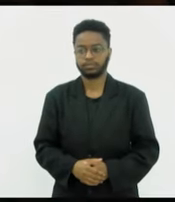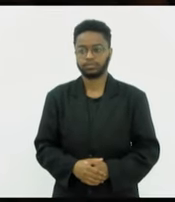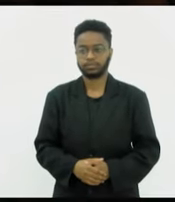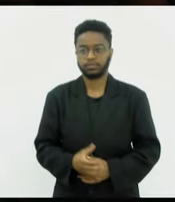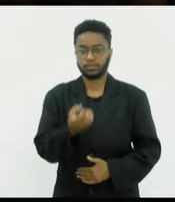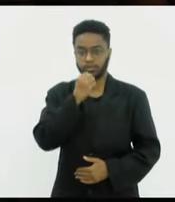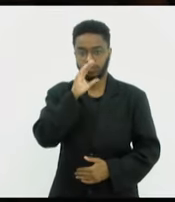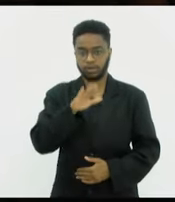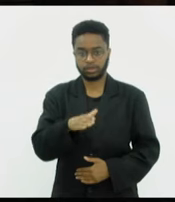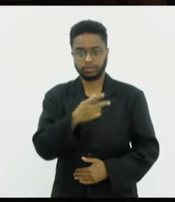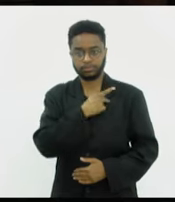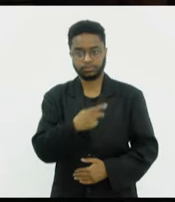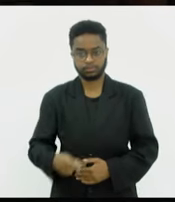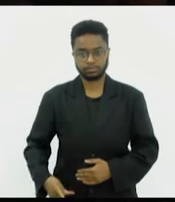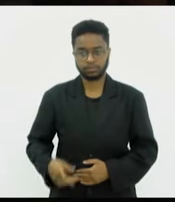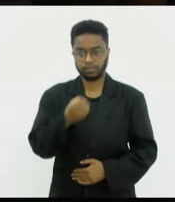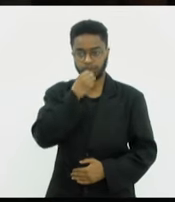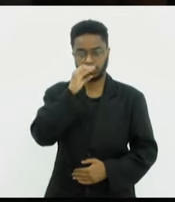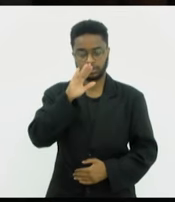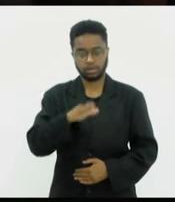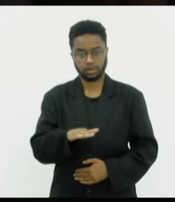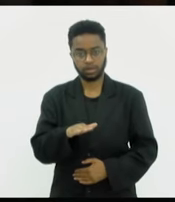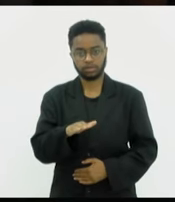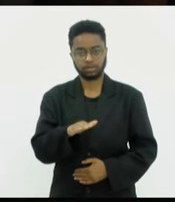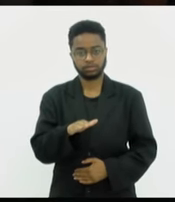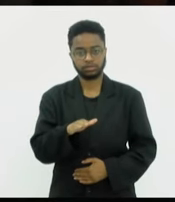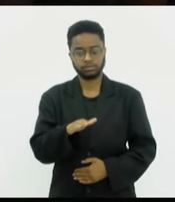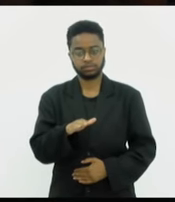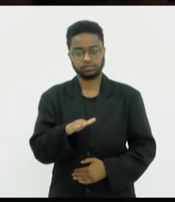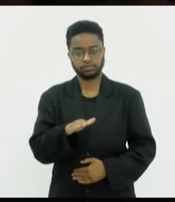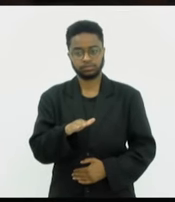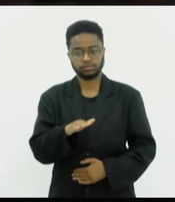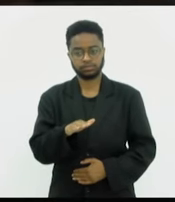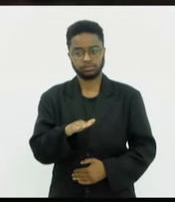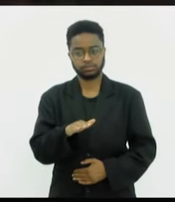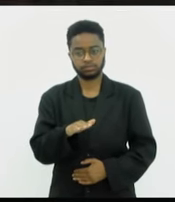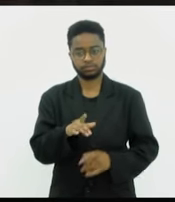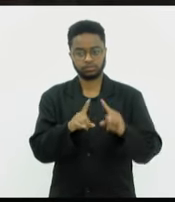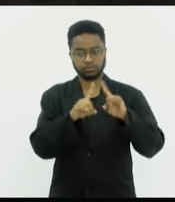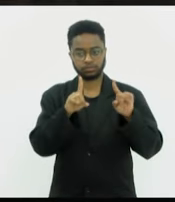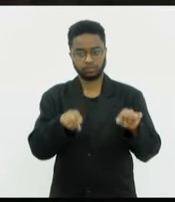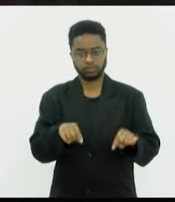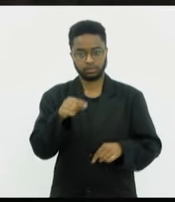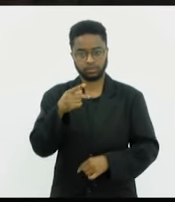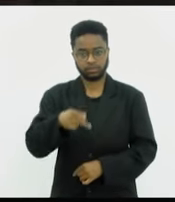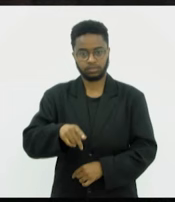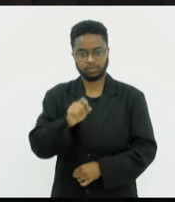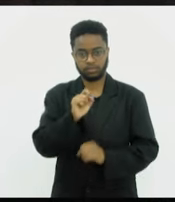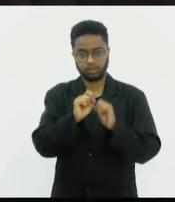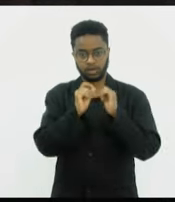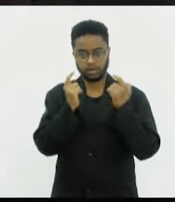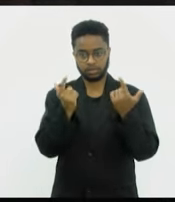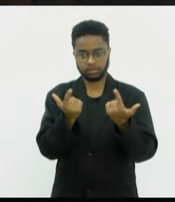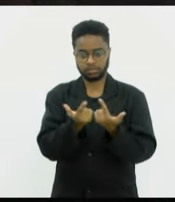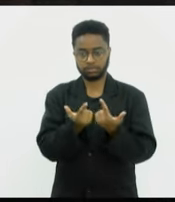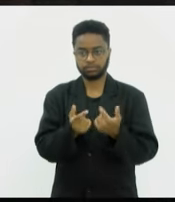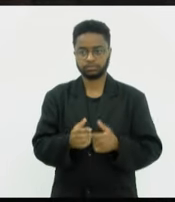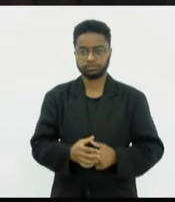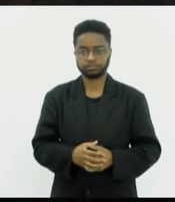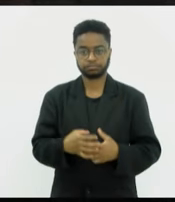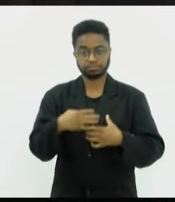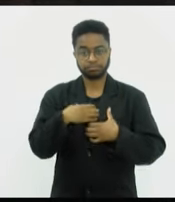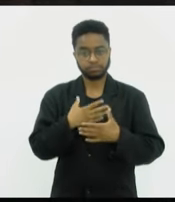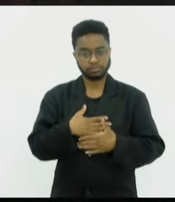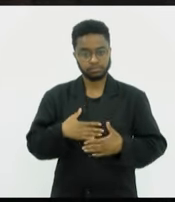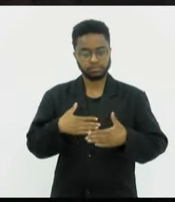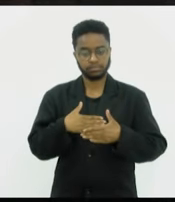Boa tarde, presidente. Boa tarde a todos os colaboradores da Assembleia Legislativa. Uma honra